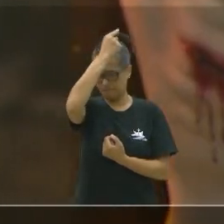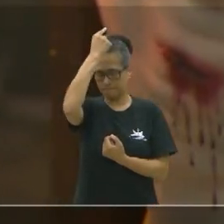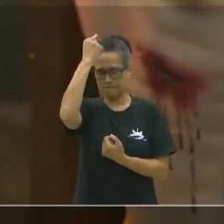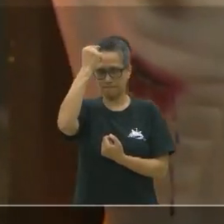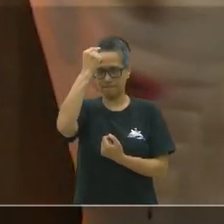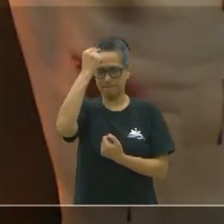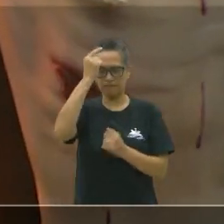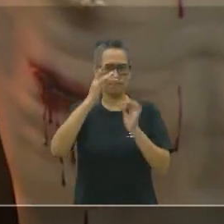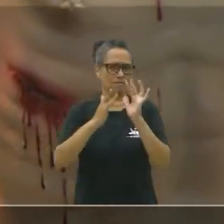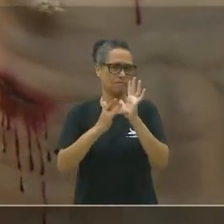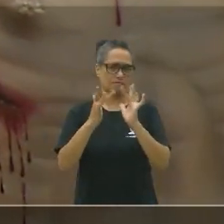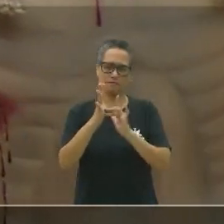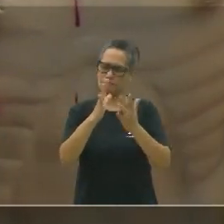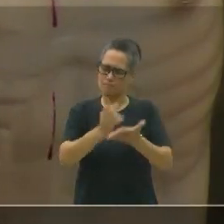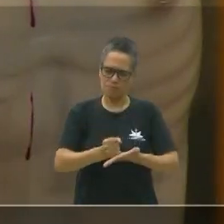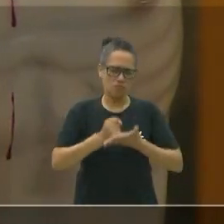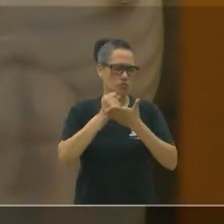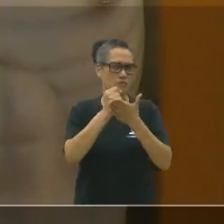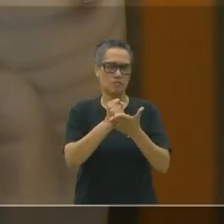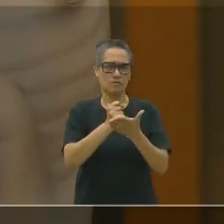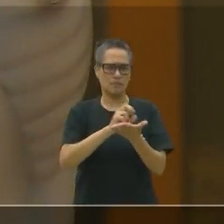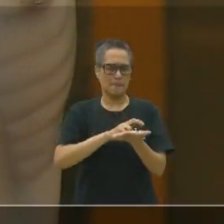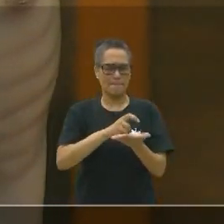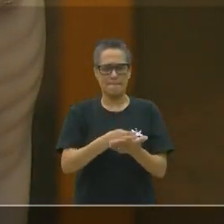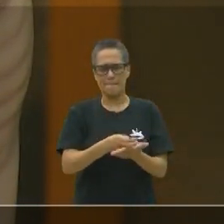nos salvou da morte eterna.